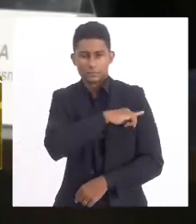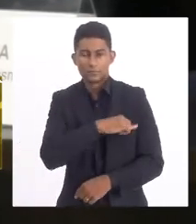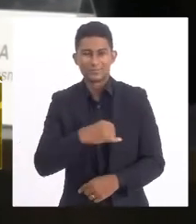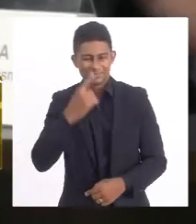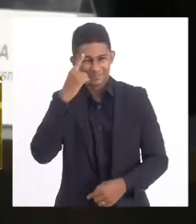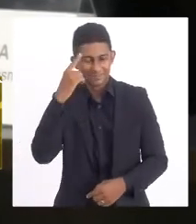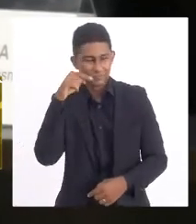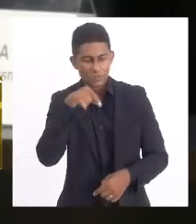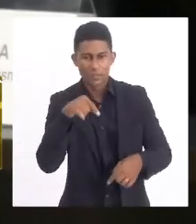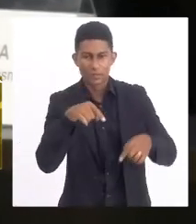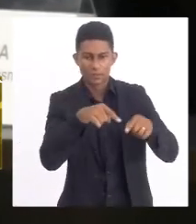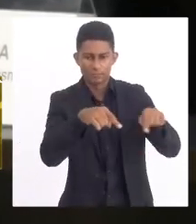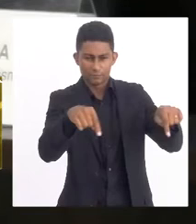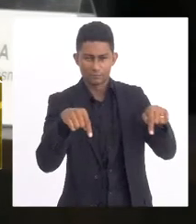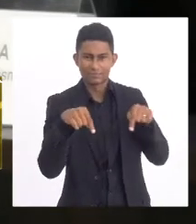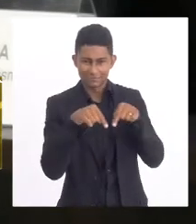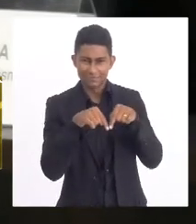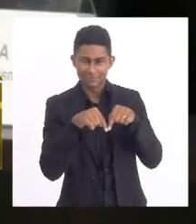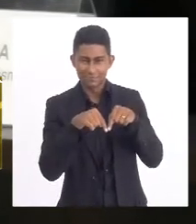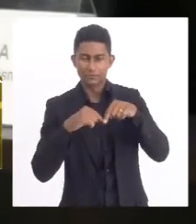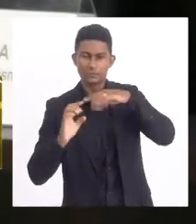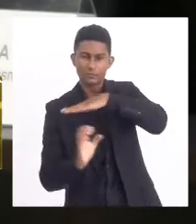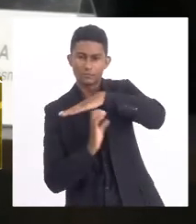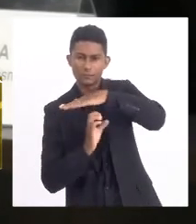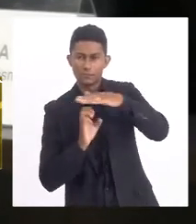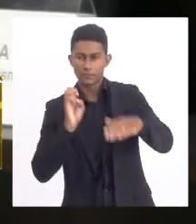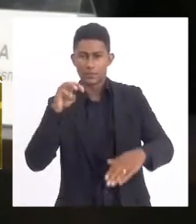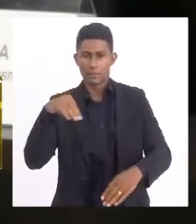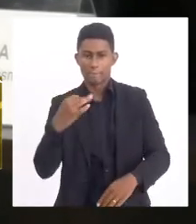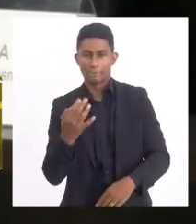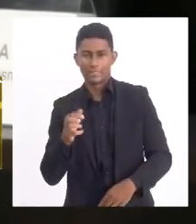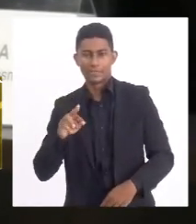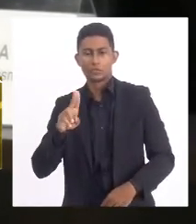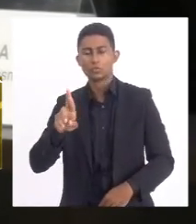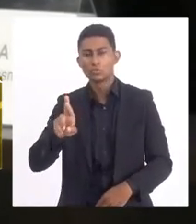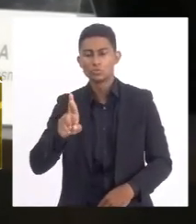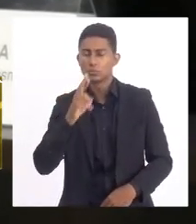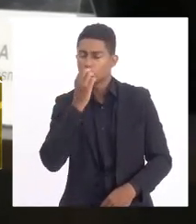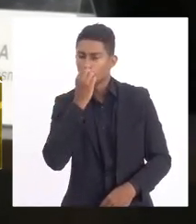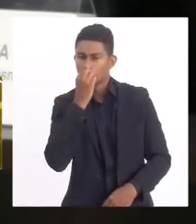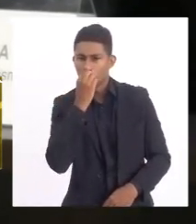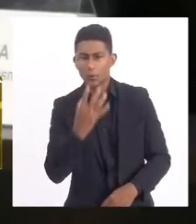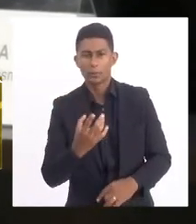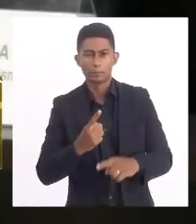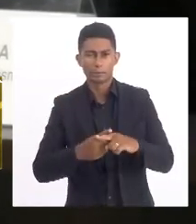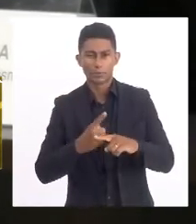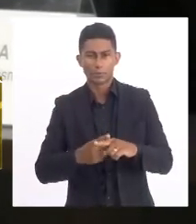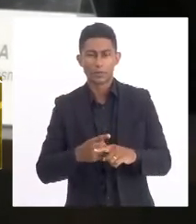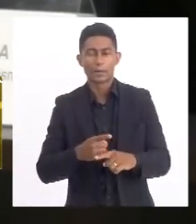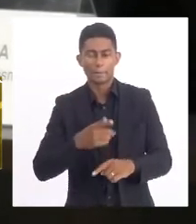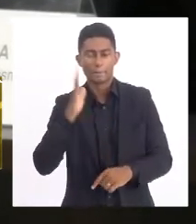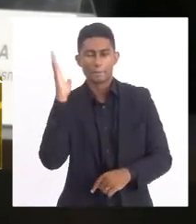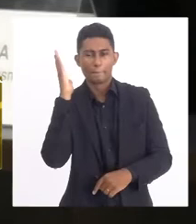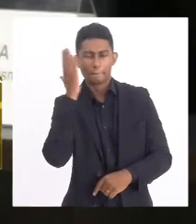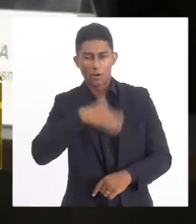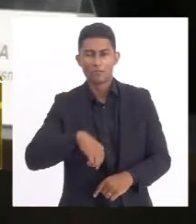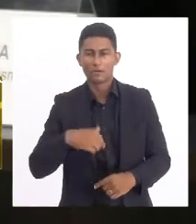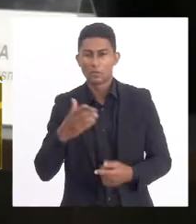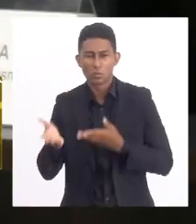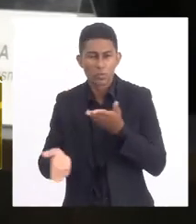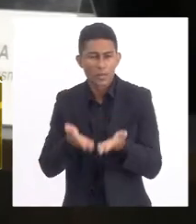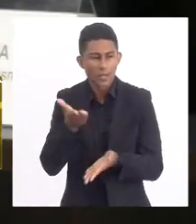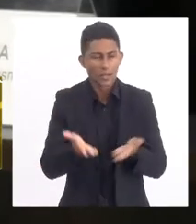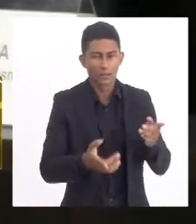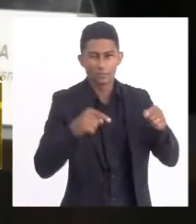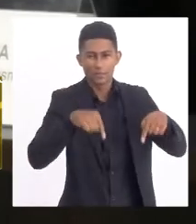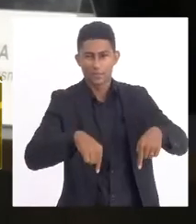embratur aqui ele tem um símbolo muito grande para todos nós é porque demonstra um cuidado o nosso estado e